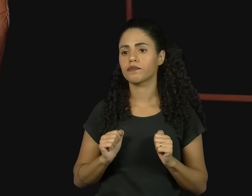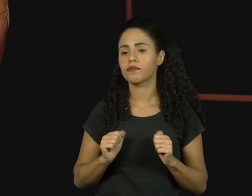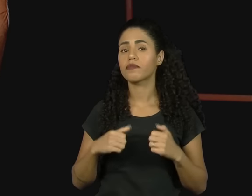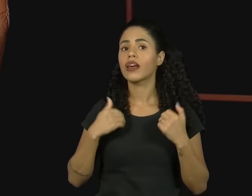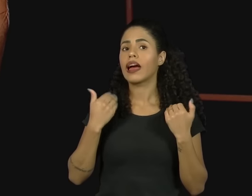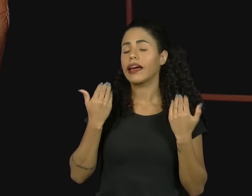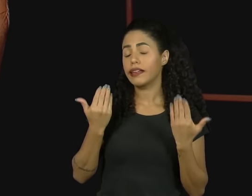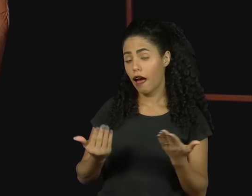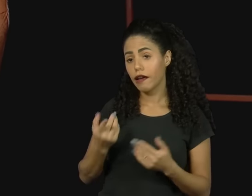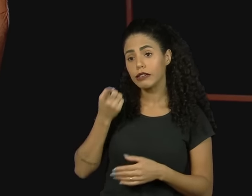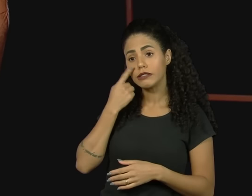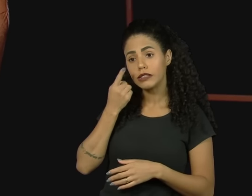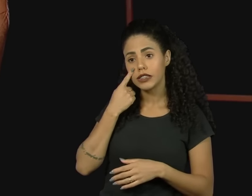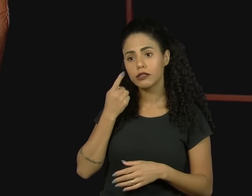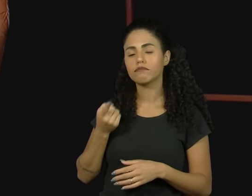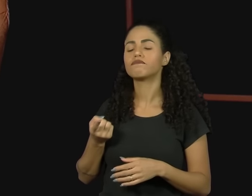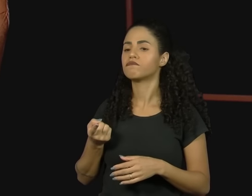E aí,